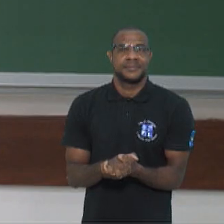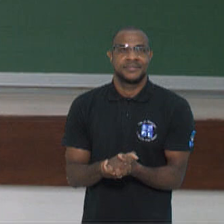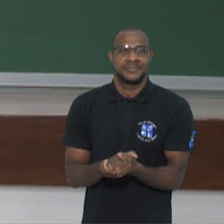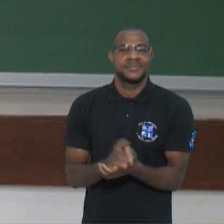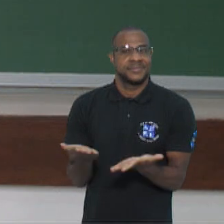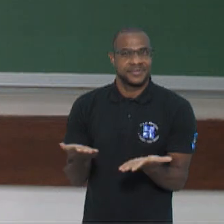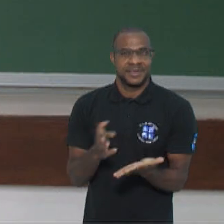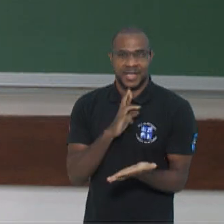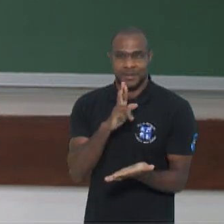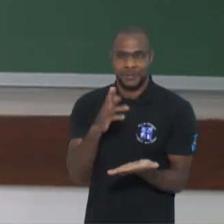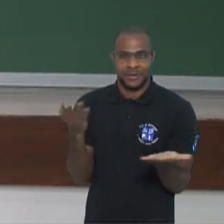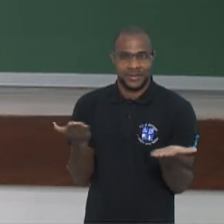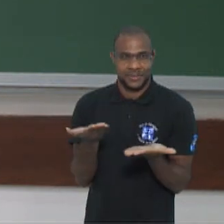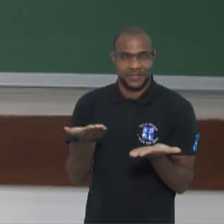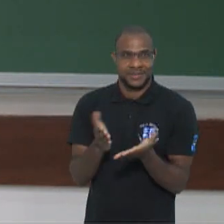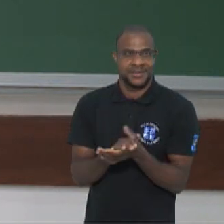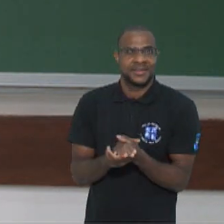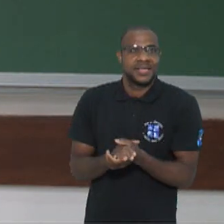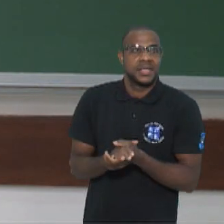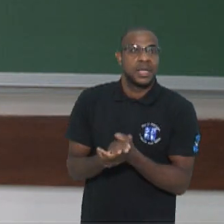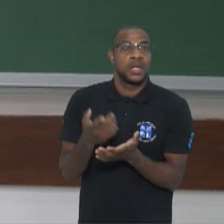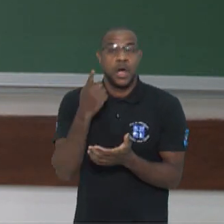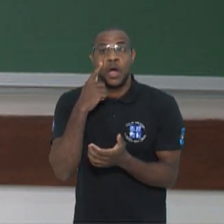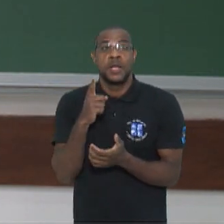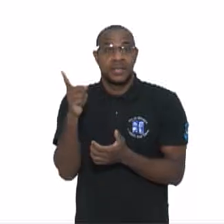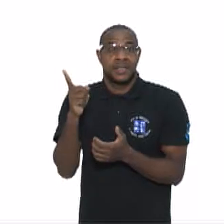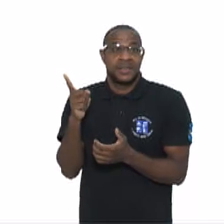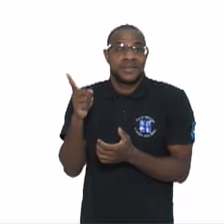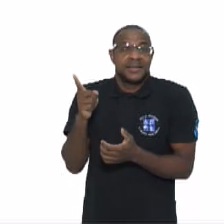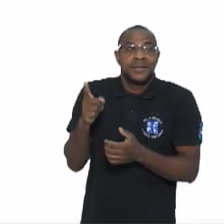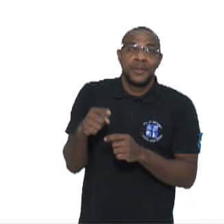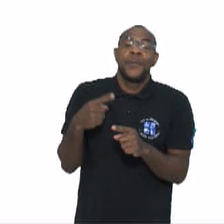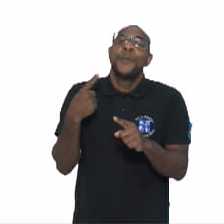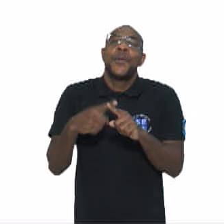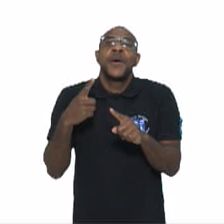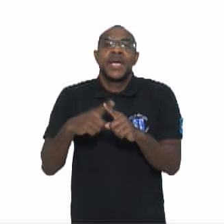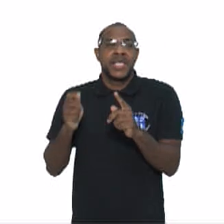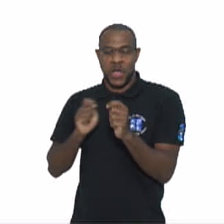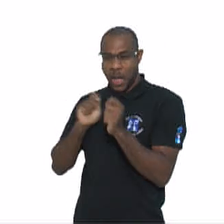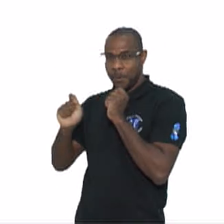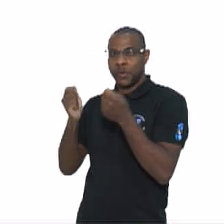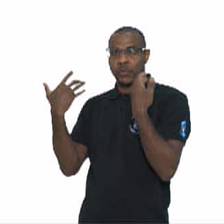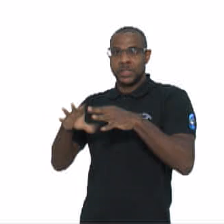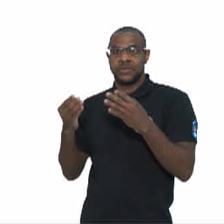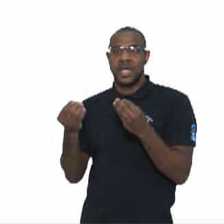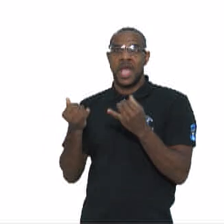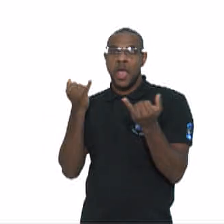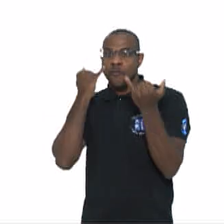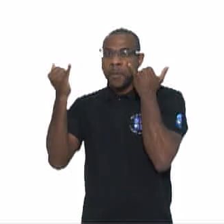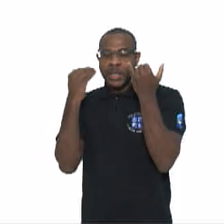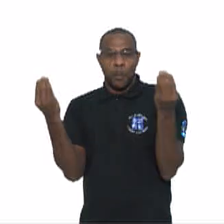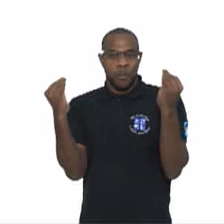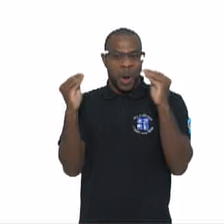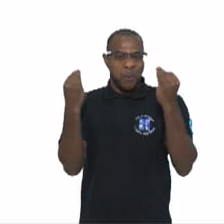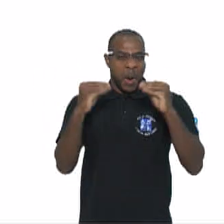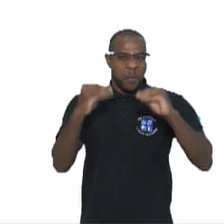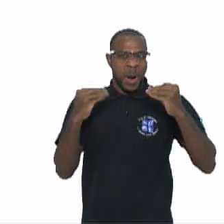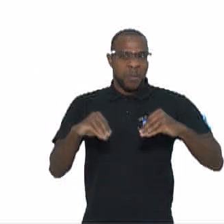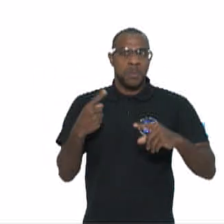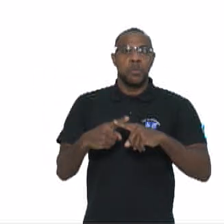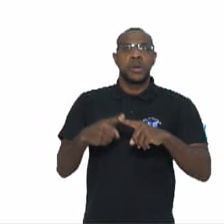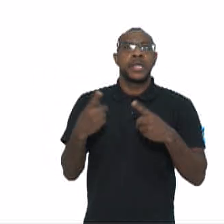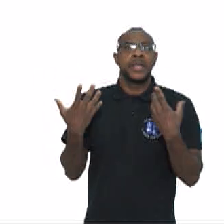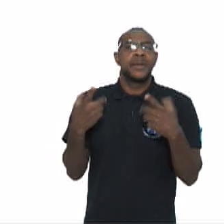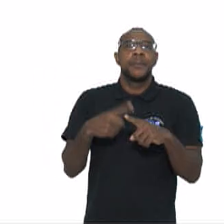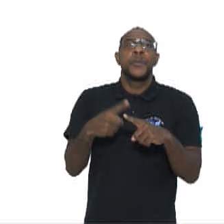Vamos então à resposta? Então, olhem só, provavelmente foi uma estratégia do repórter ou do jornal para despertar